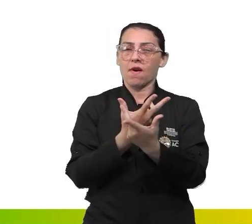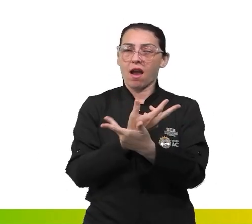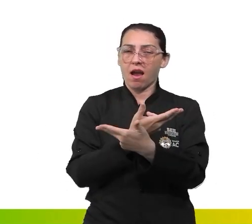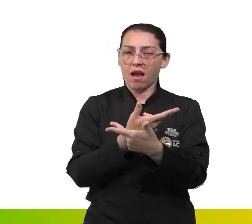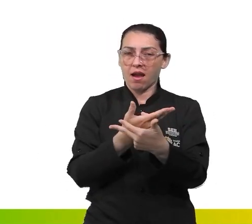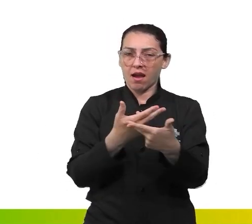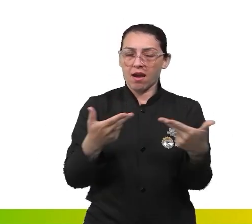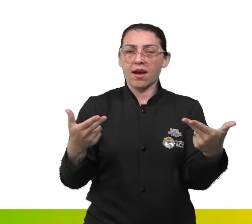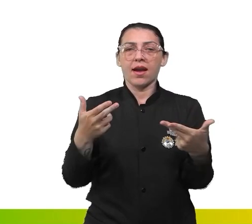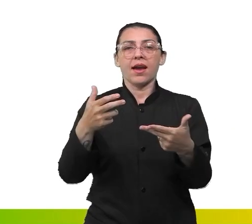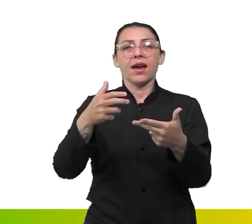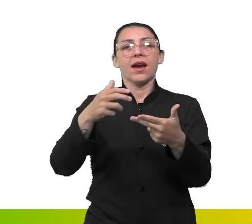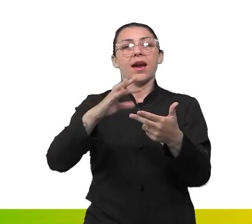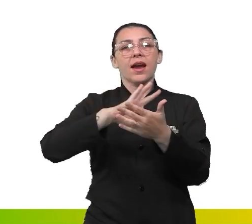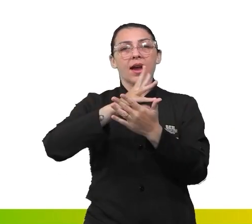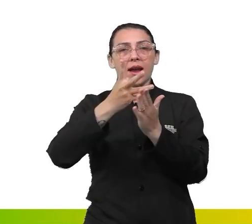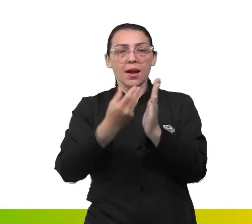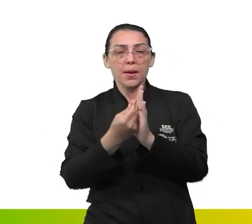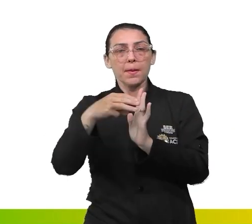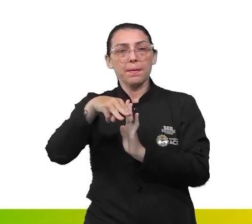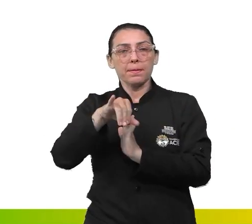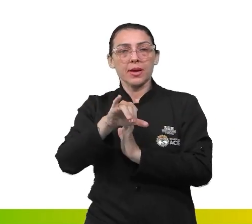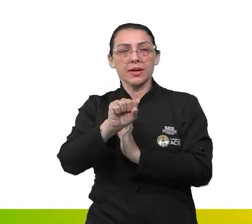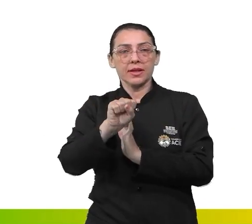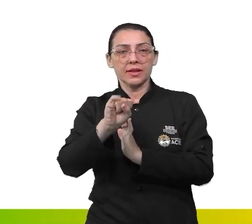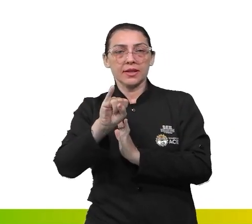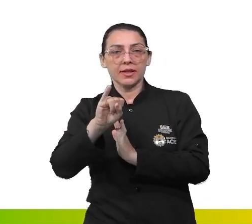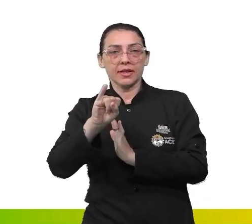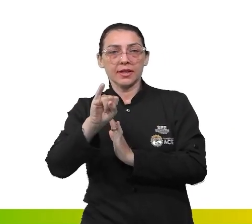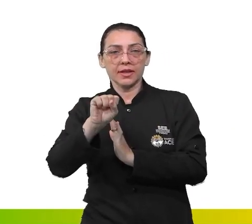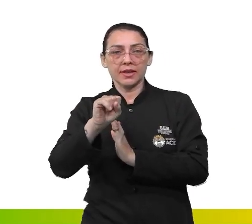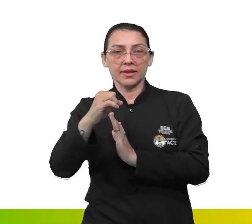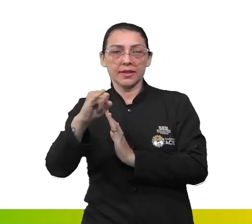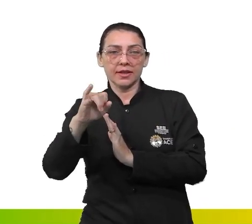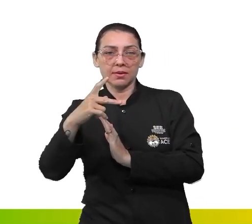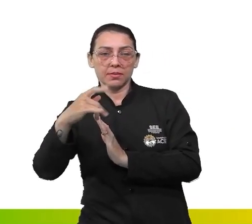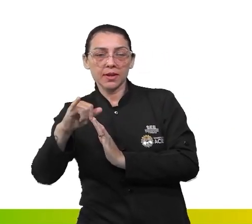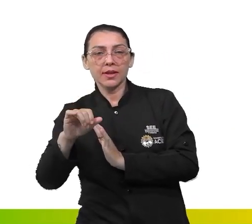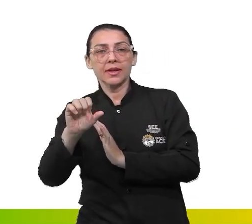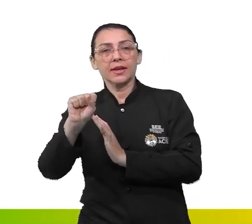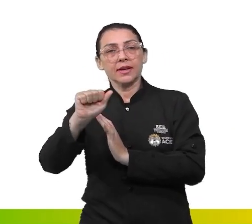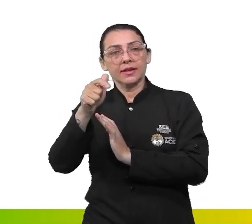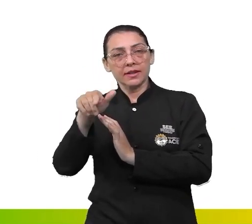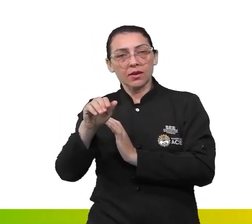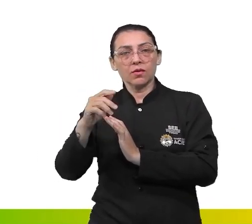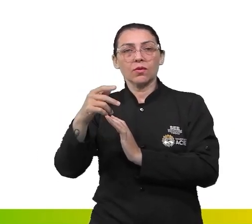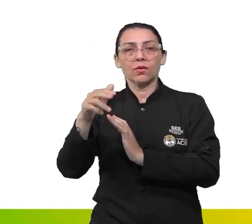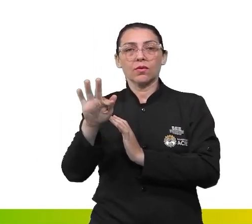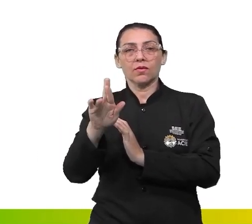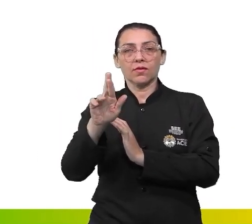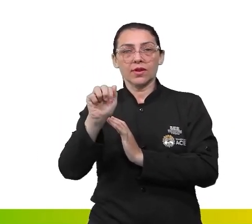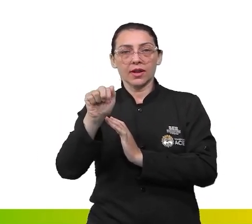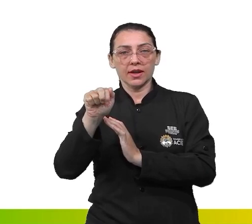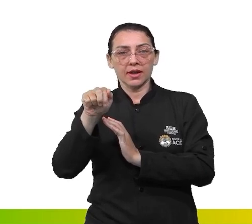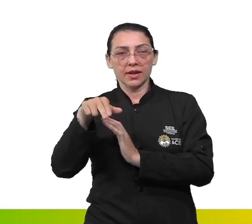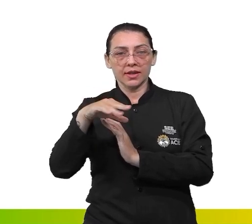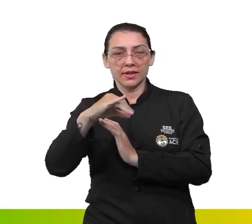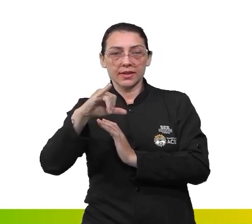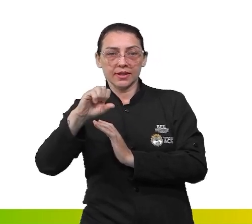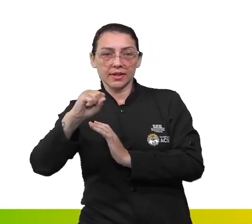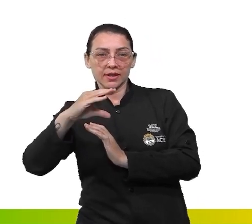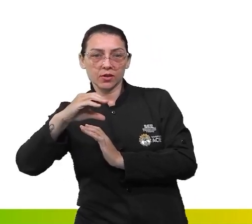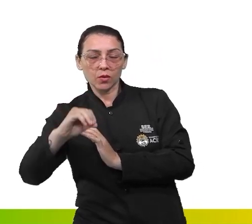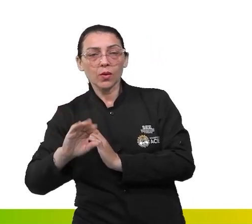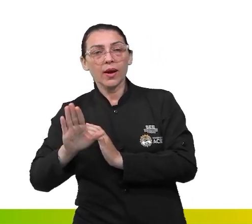citar Amazonas, Mississippi, Missouri, São Francisco, Rio da Prata. Todos esses rios, eles